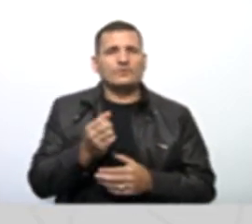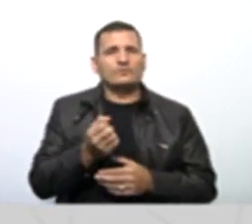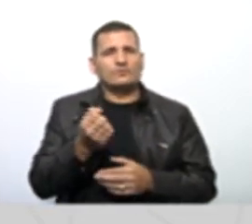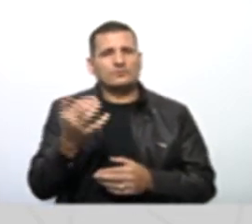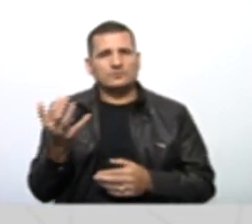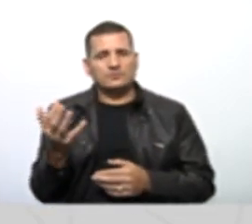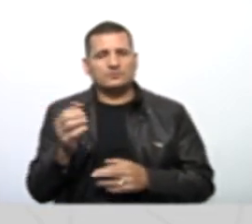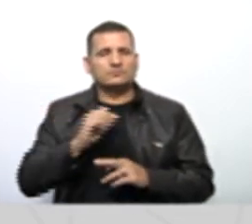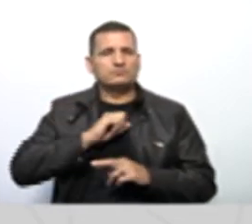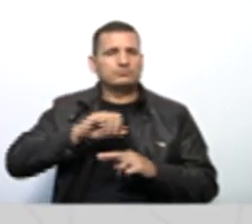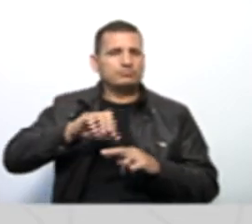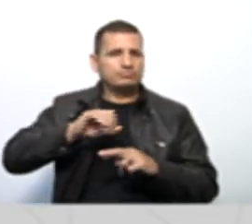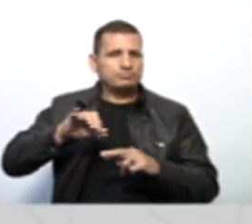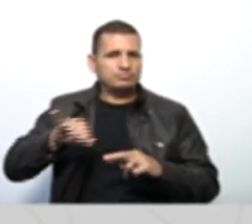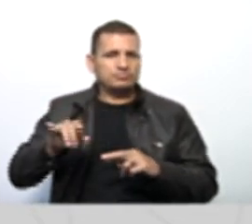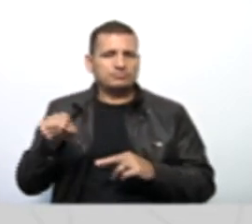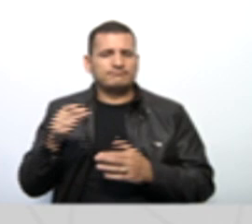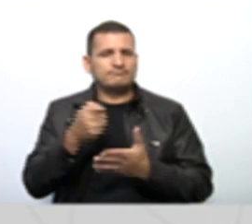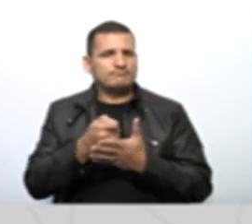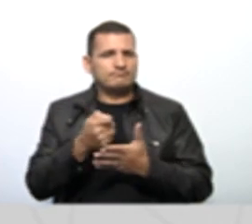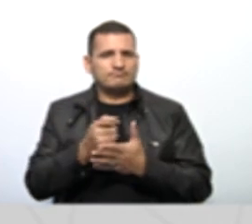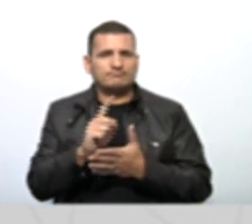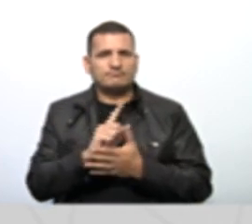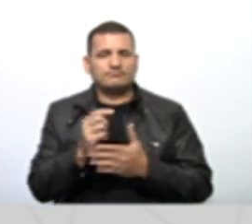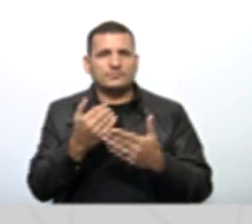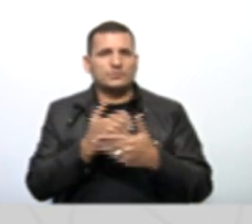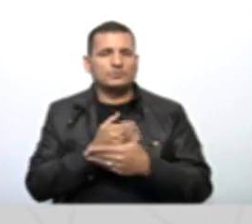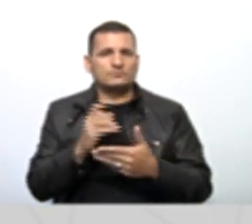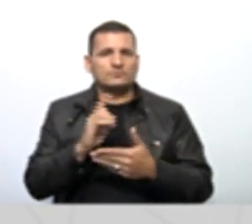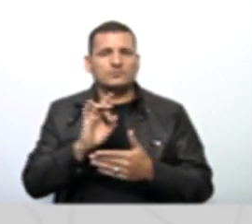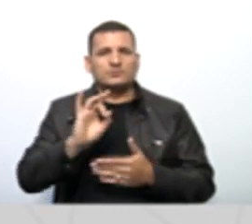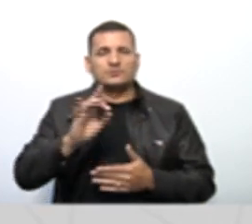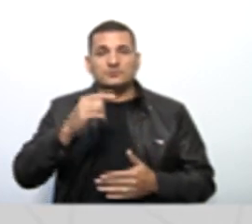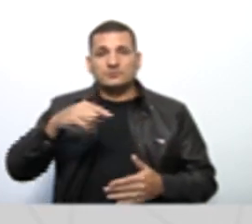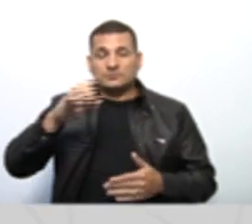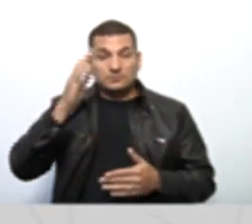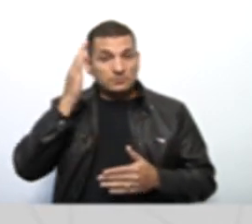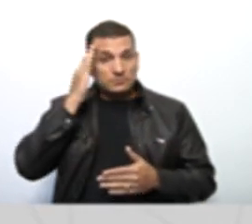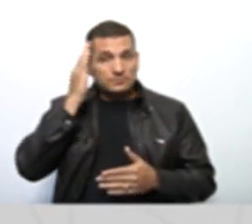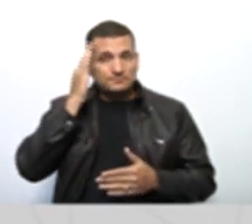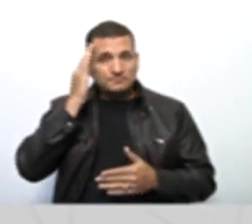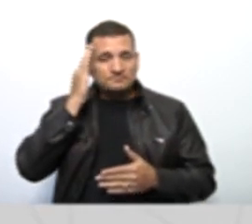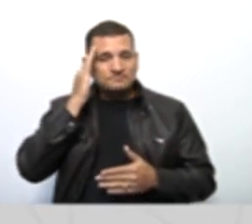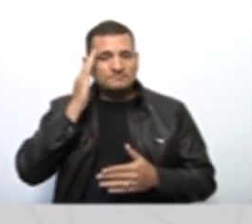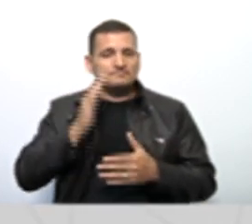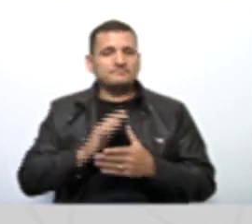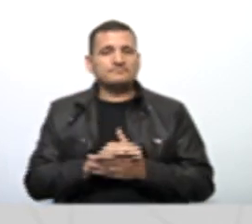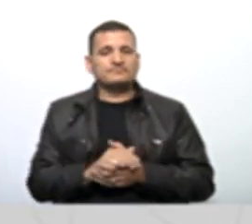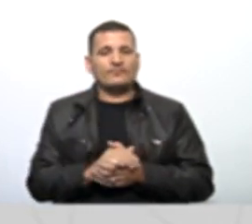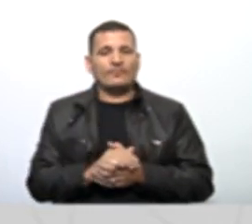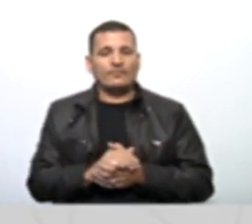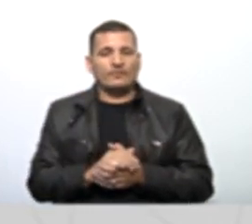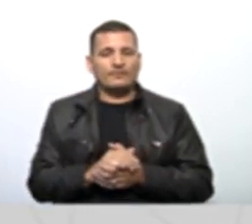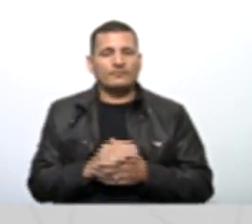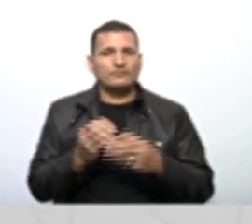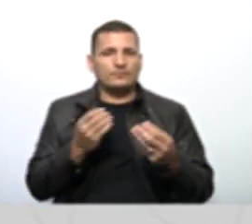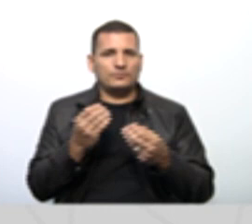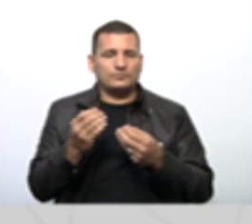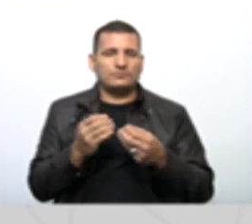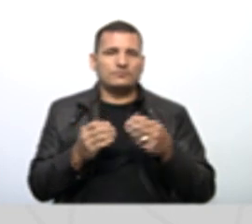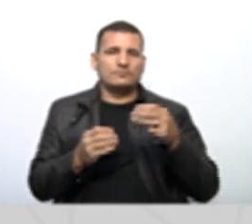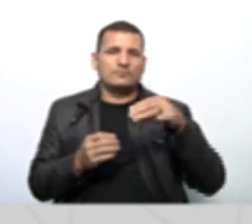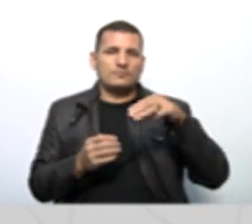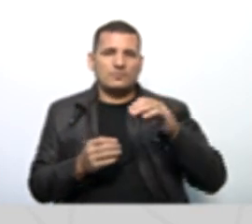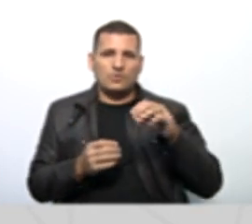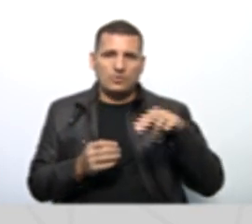uso pessoal não vai cobrar em questão de prova só para vocês terem noção realmente de da diferença entre um